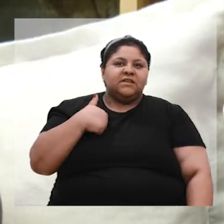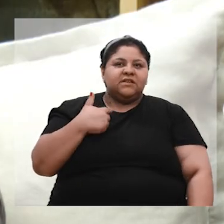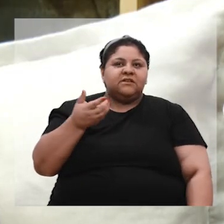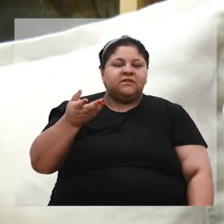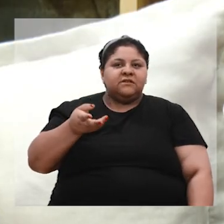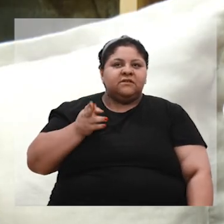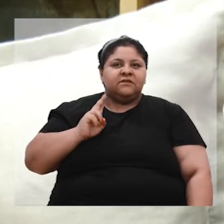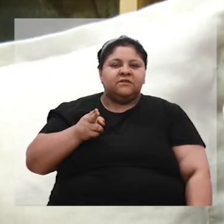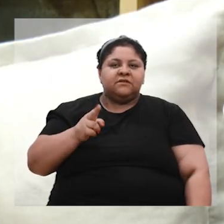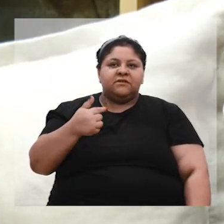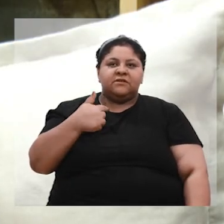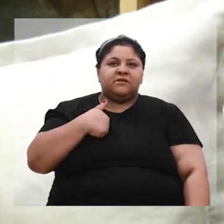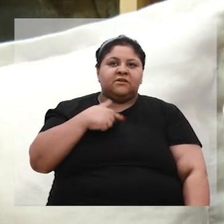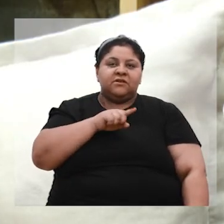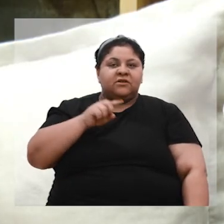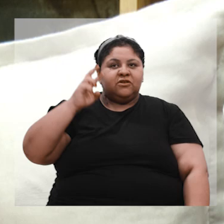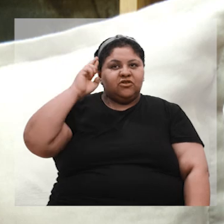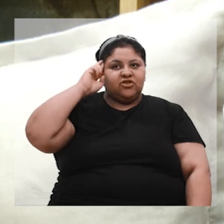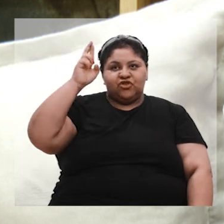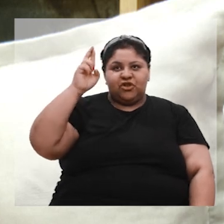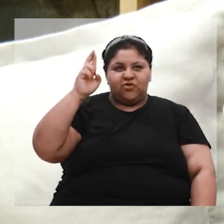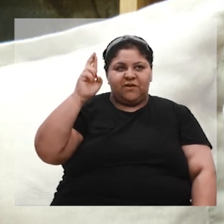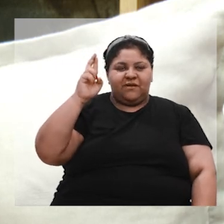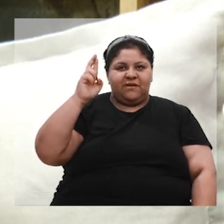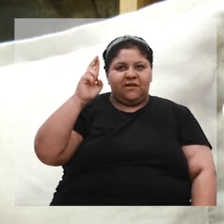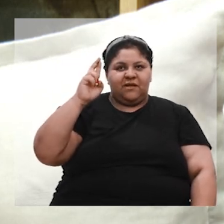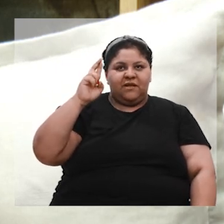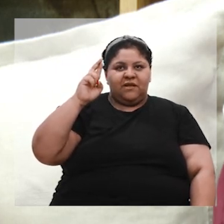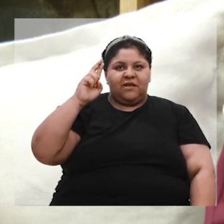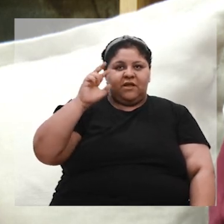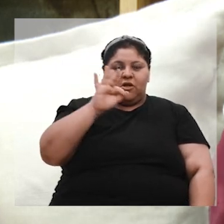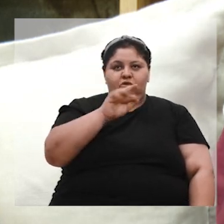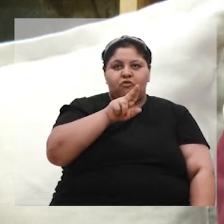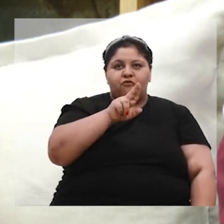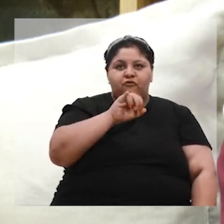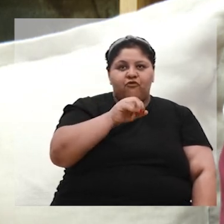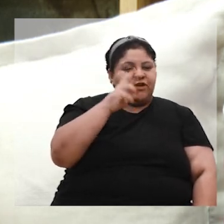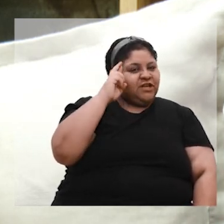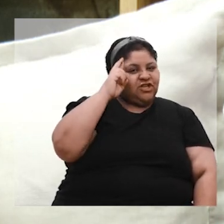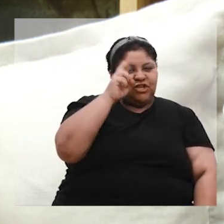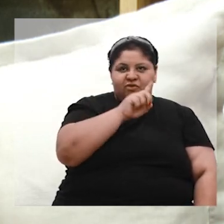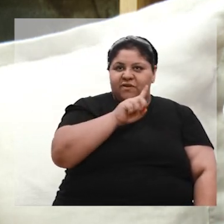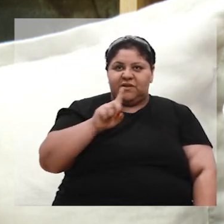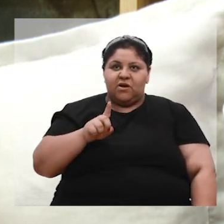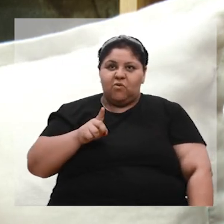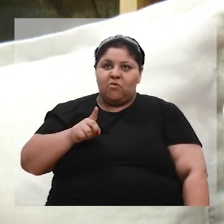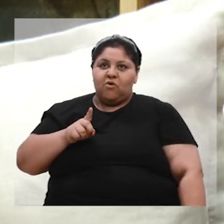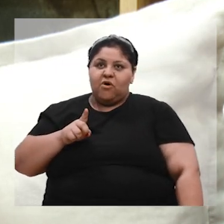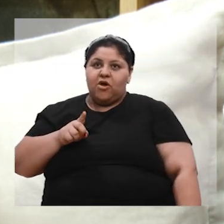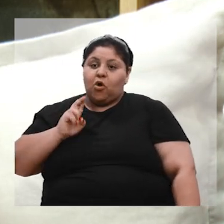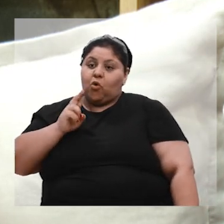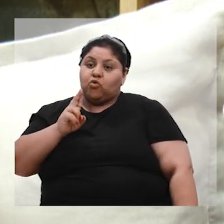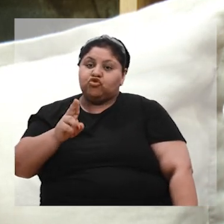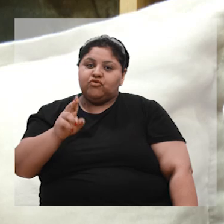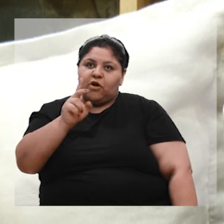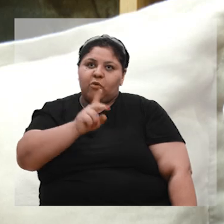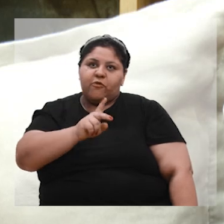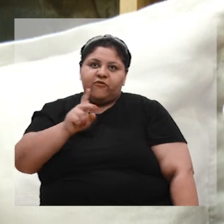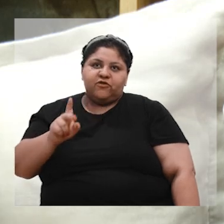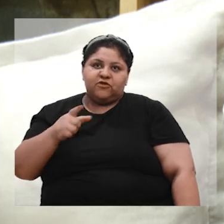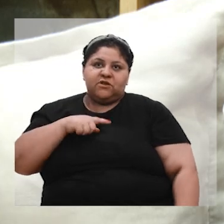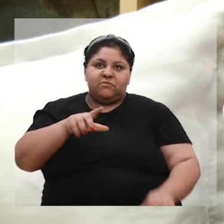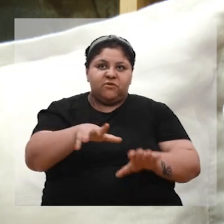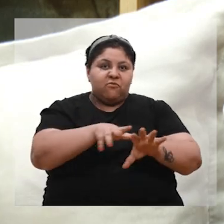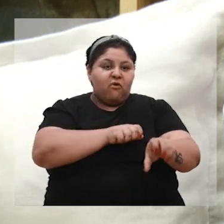sempre coloco que eu não fui diretora, eu estava diretora, porque na verdade a gente é professor, né? Nós temos uma formação de professor.